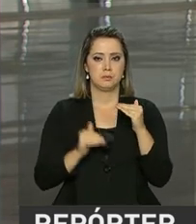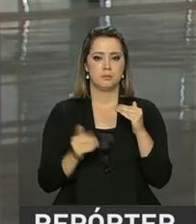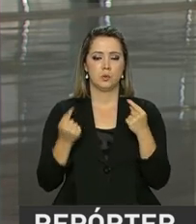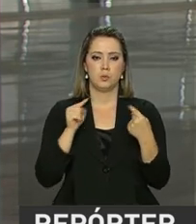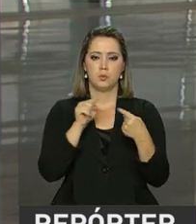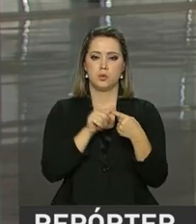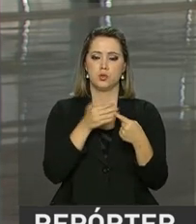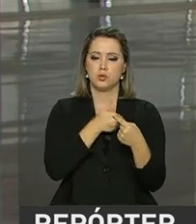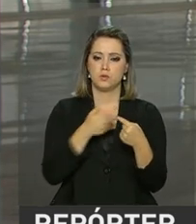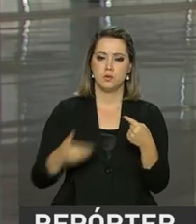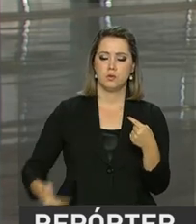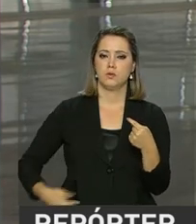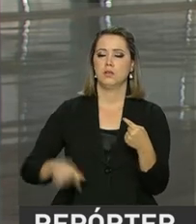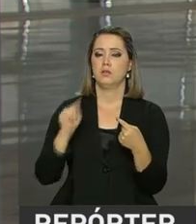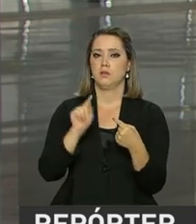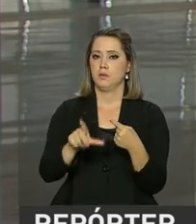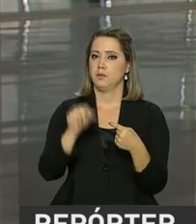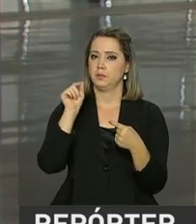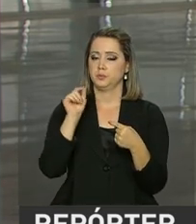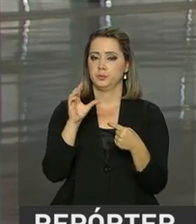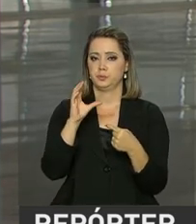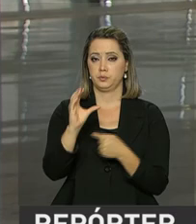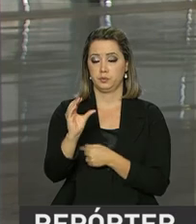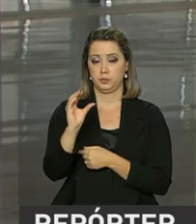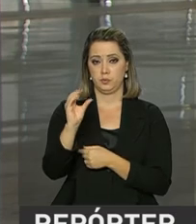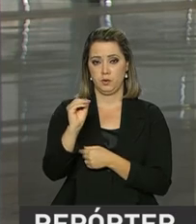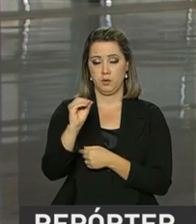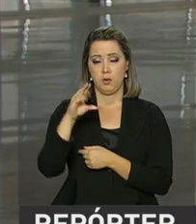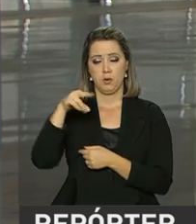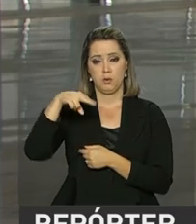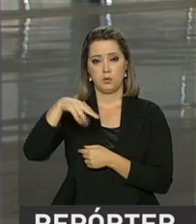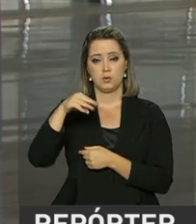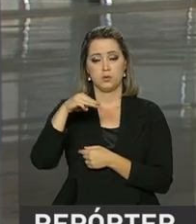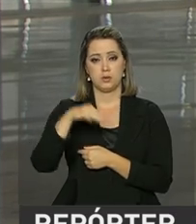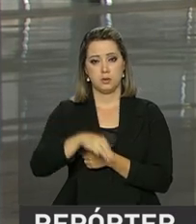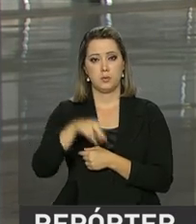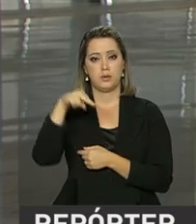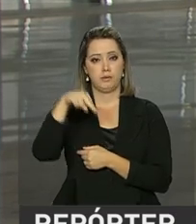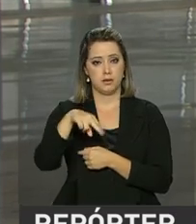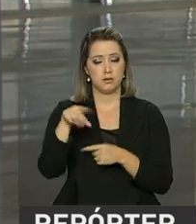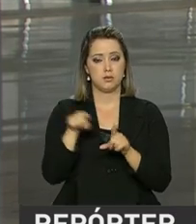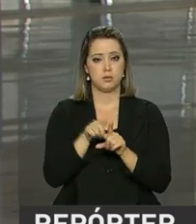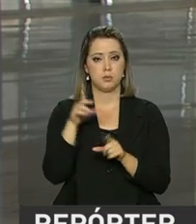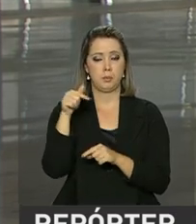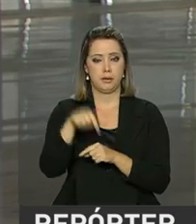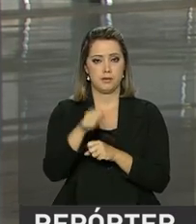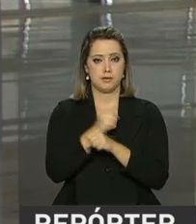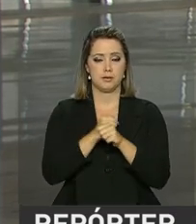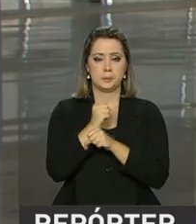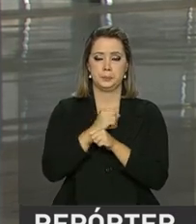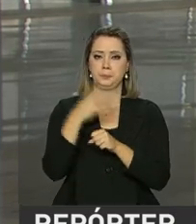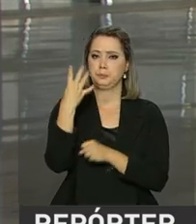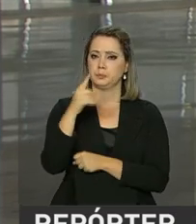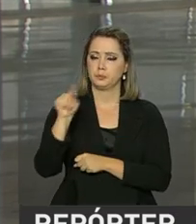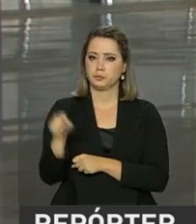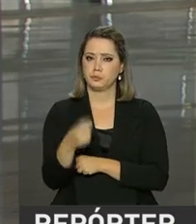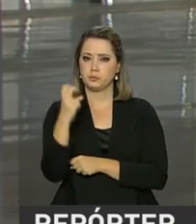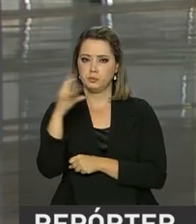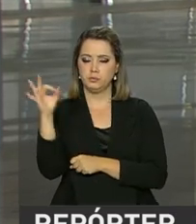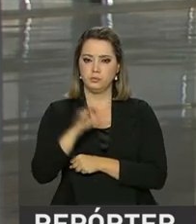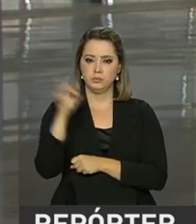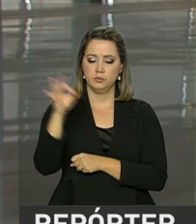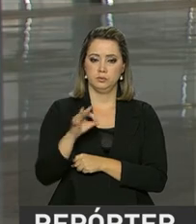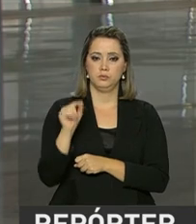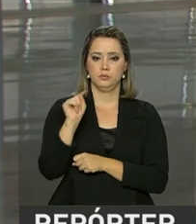centro da Meta definida pelo conselho monetário nacional para 2017 que é de 45%